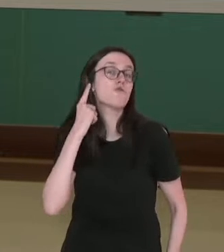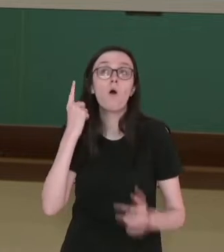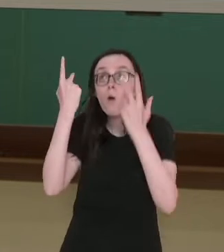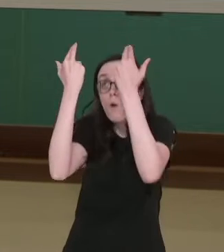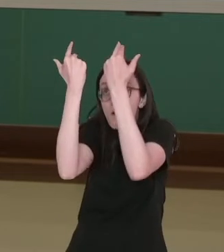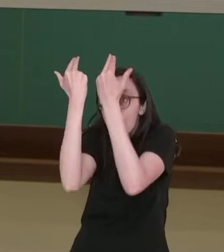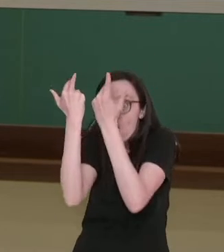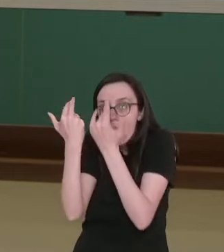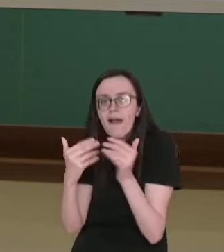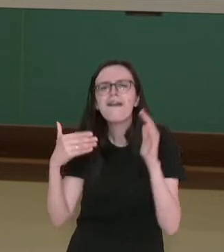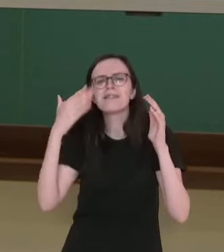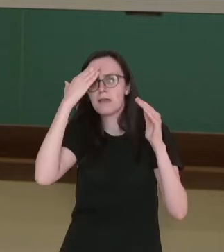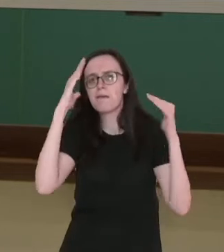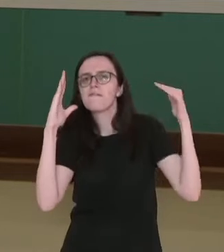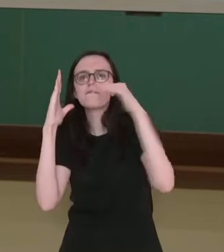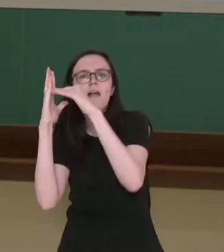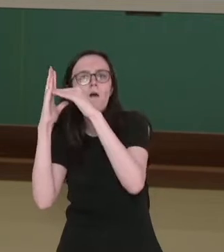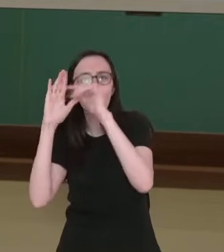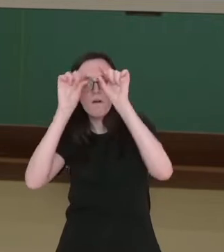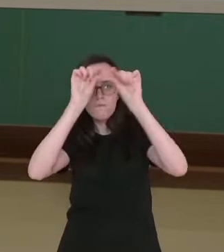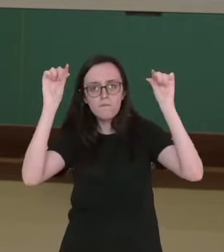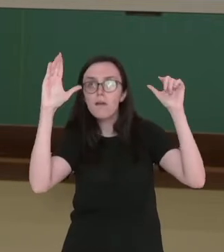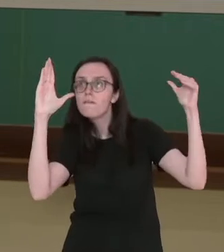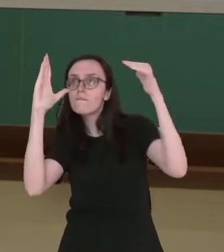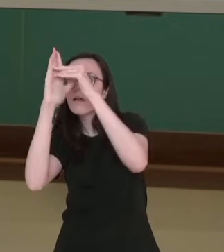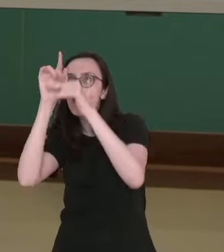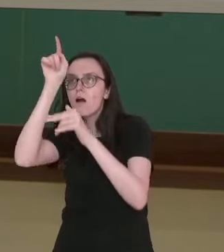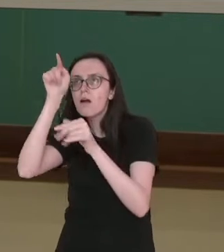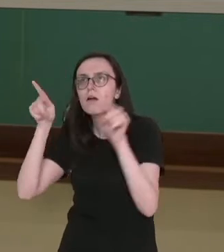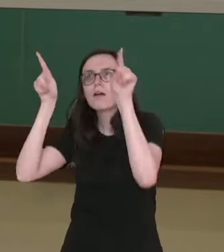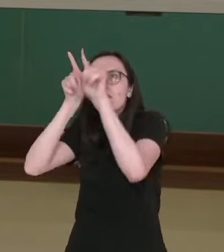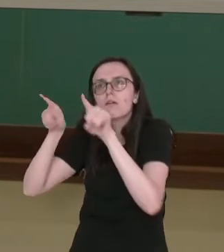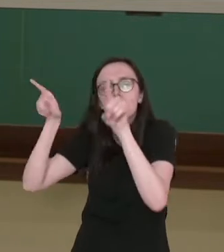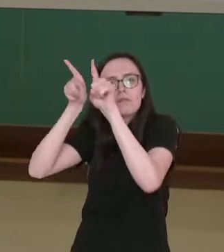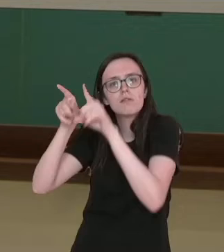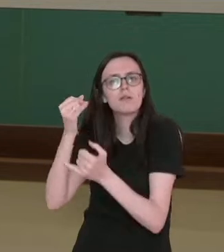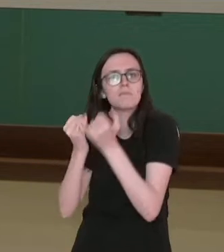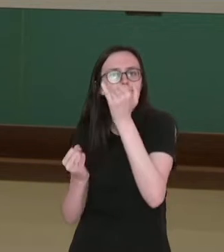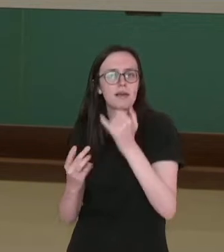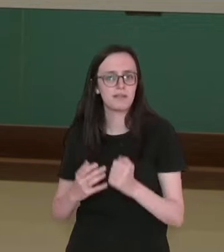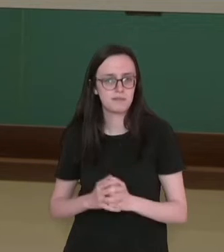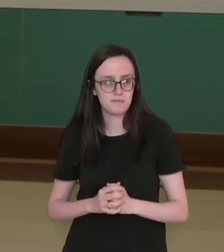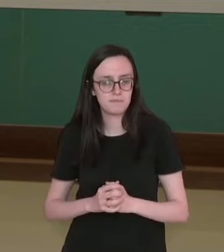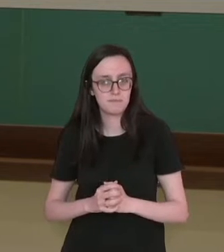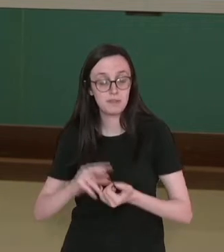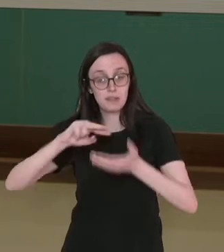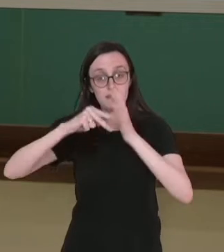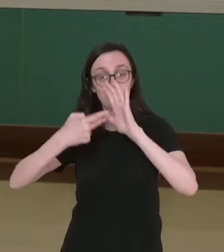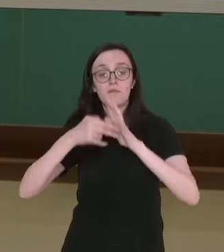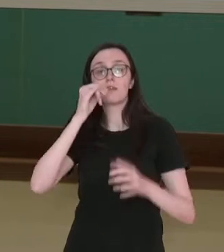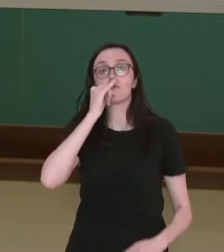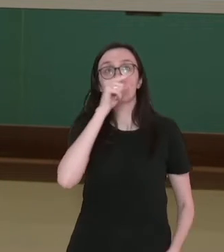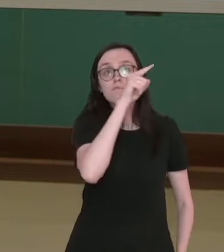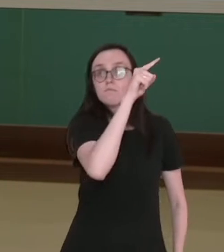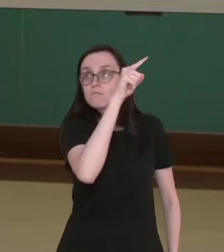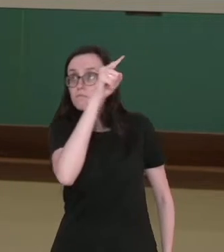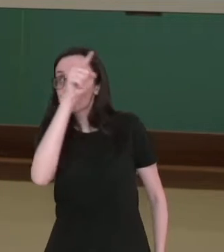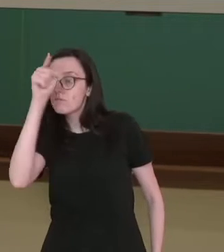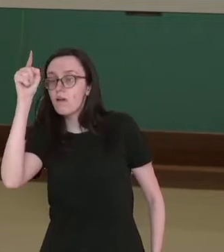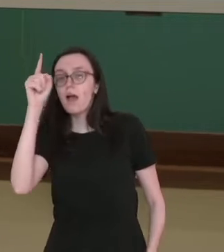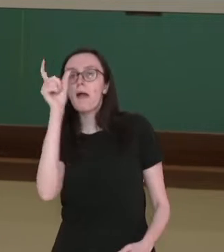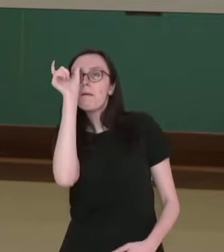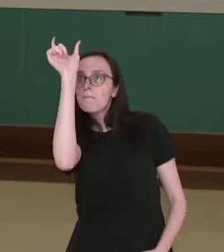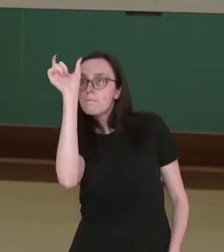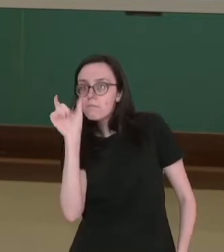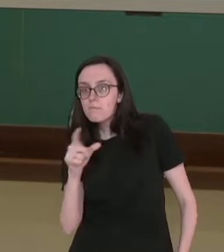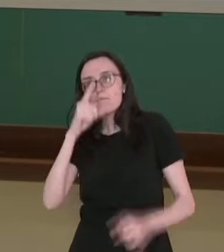ou semelhantes no final do verso, ou seja, a partir da última sílaba tônica. Que palavras